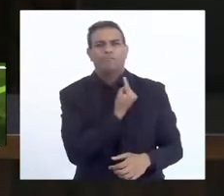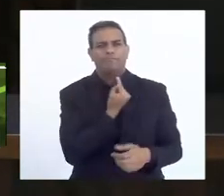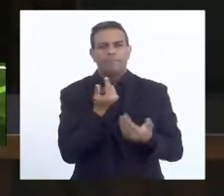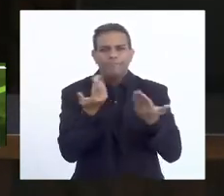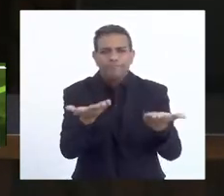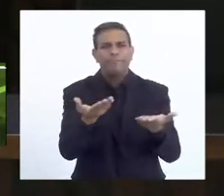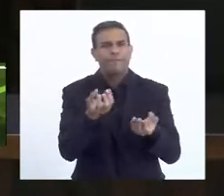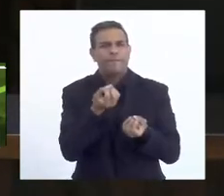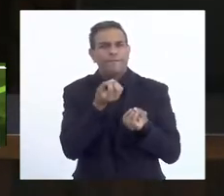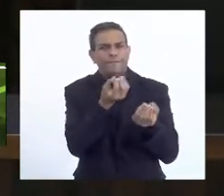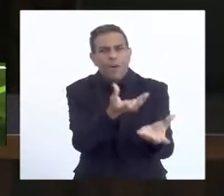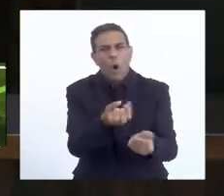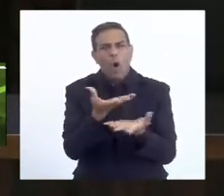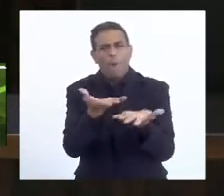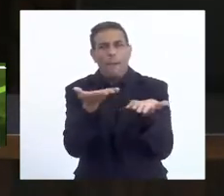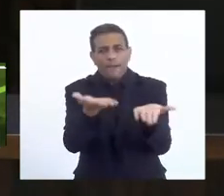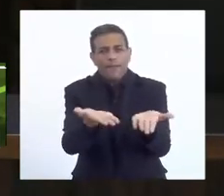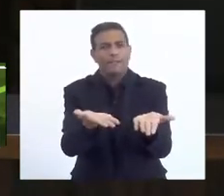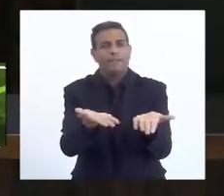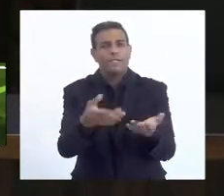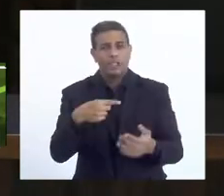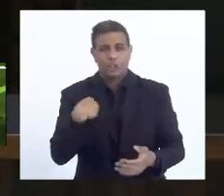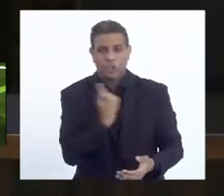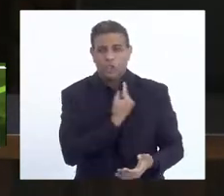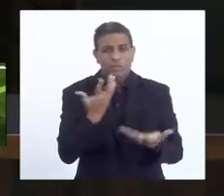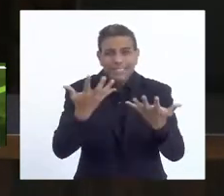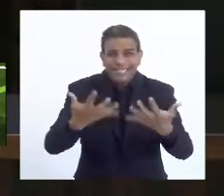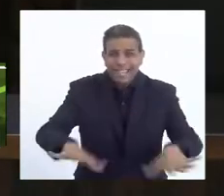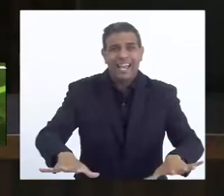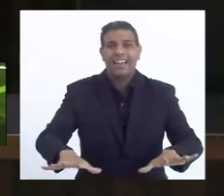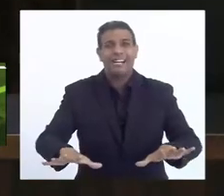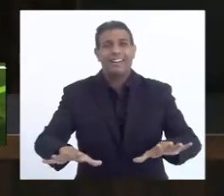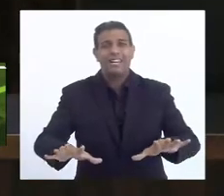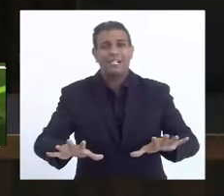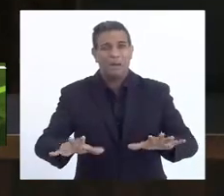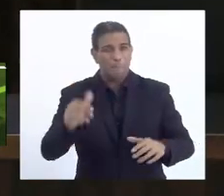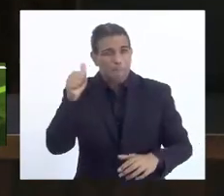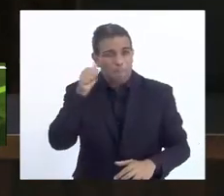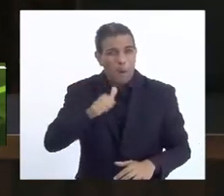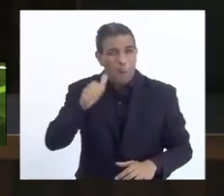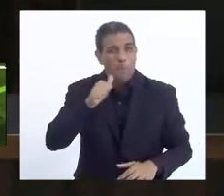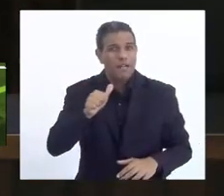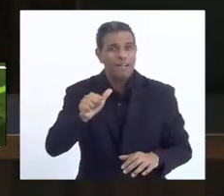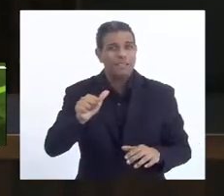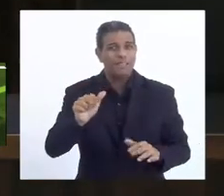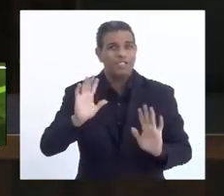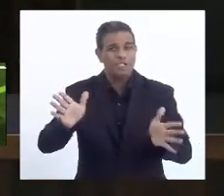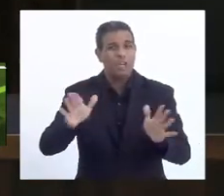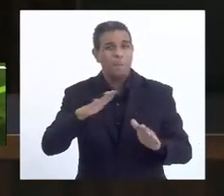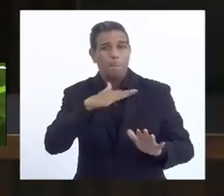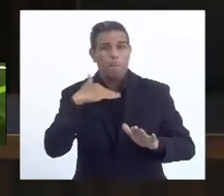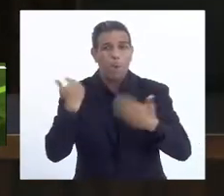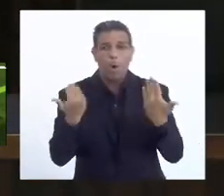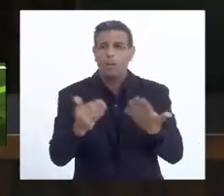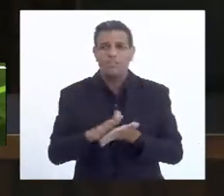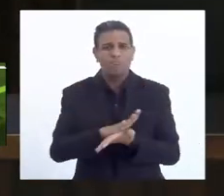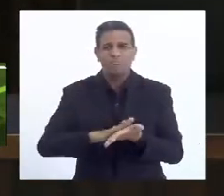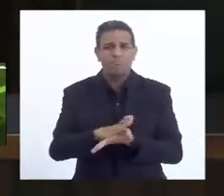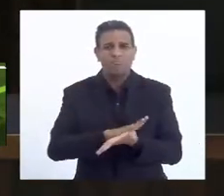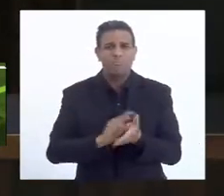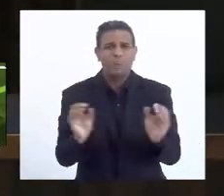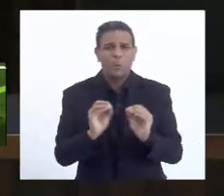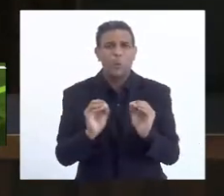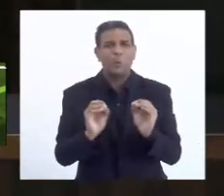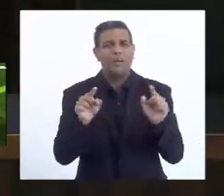deputada Renata Souza. Nós não queremos mais que nenhuma mulher seja assassinada,